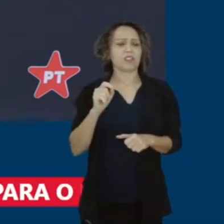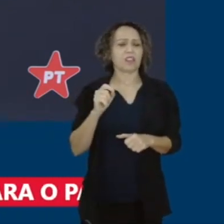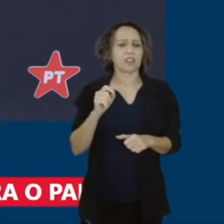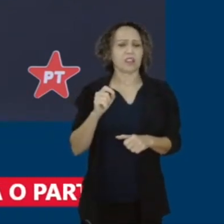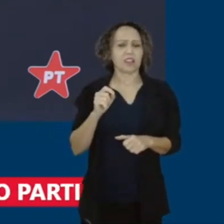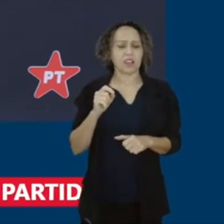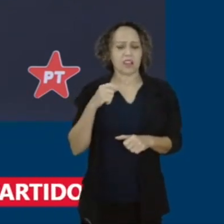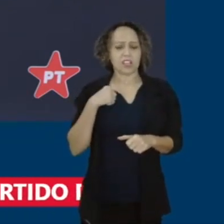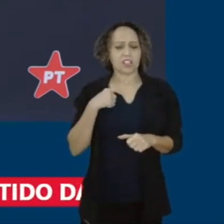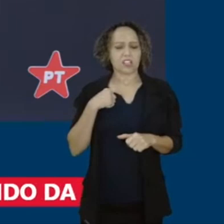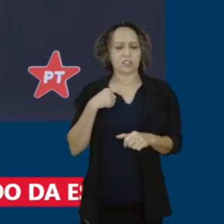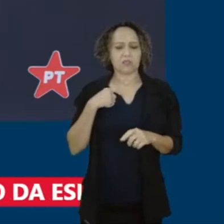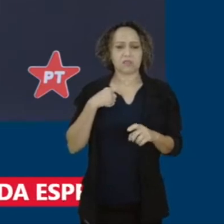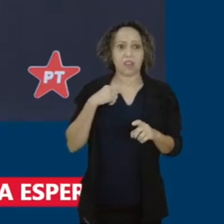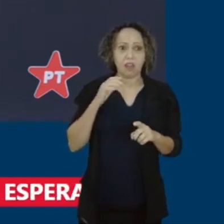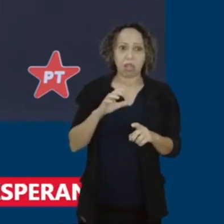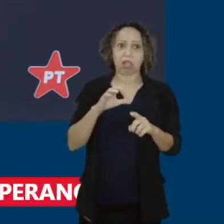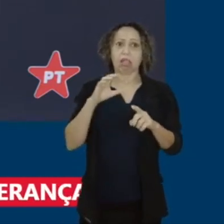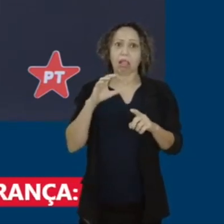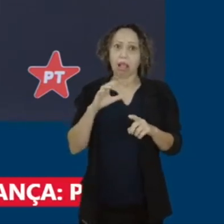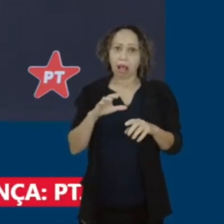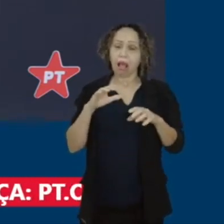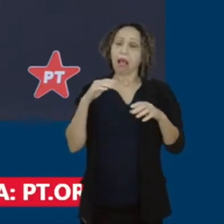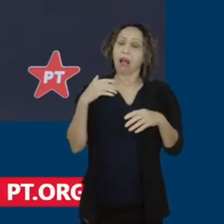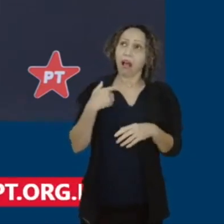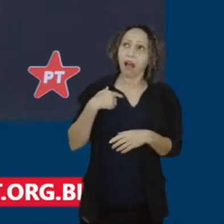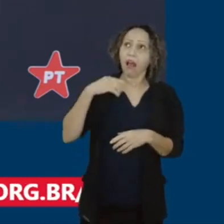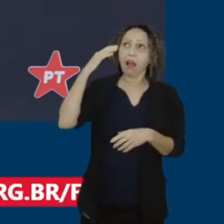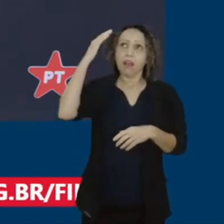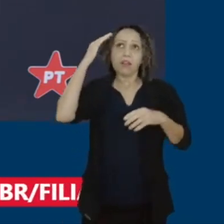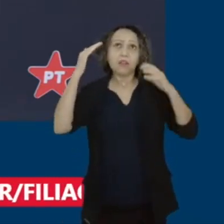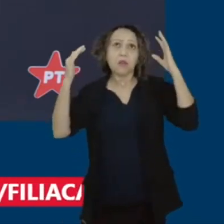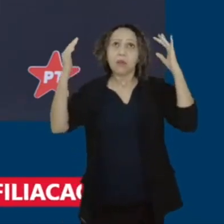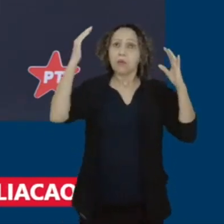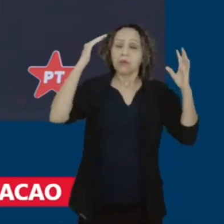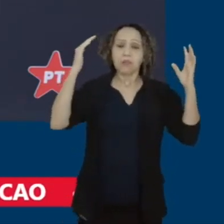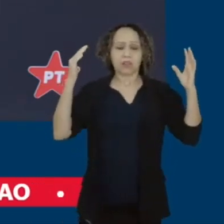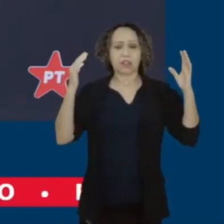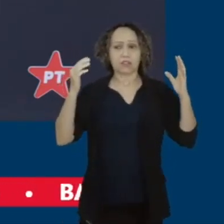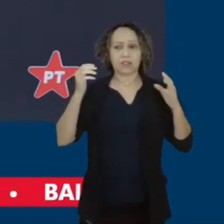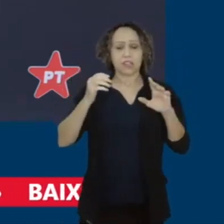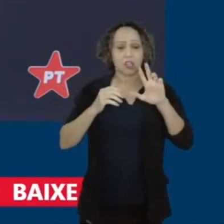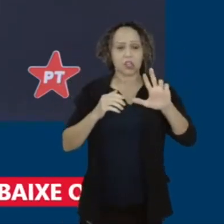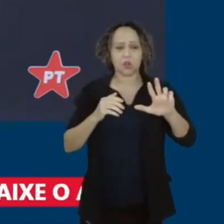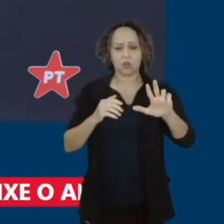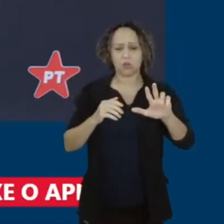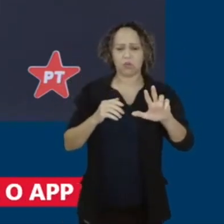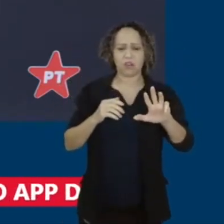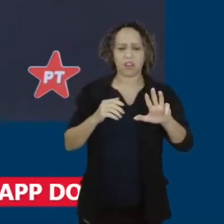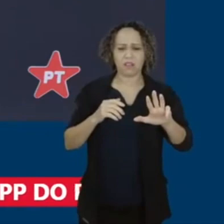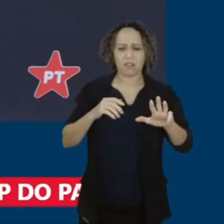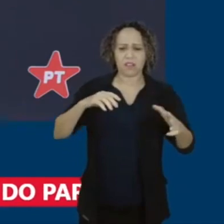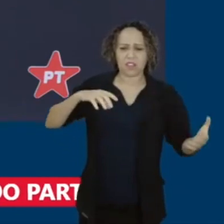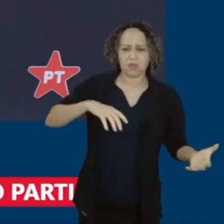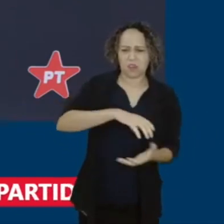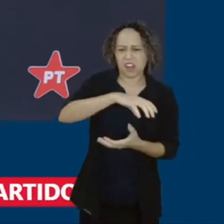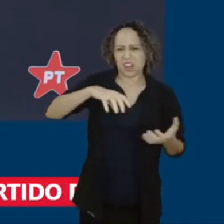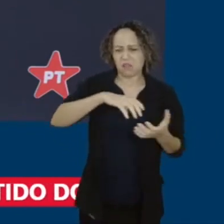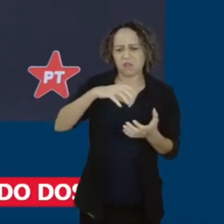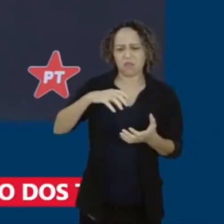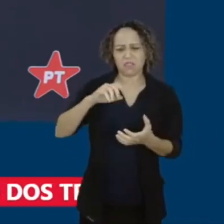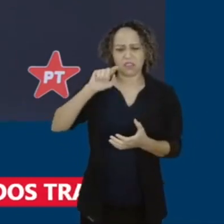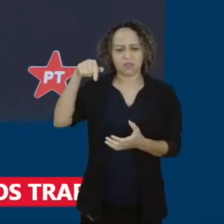a ilusão de que o Lula fará uma revolução no Brasil no próximo mandato. Não. Com a experiência